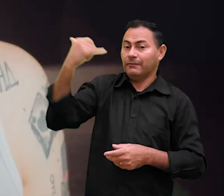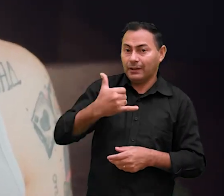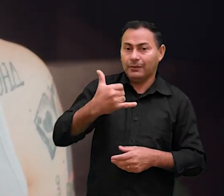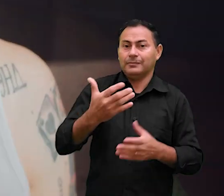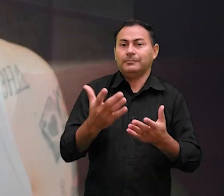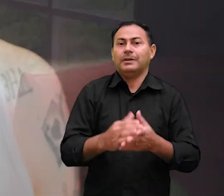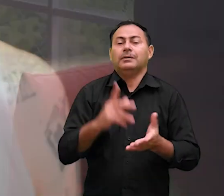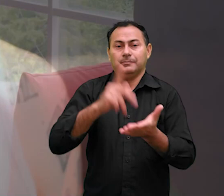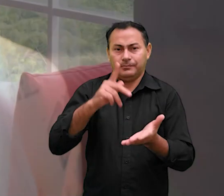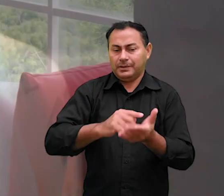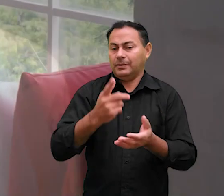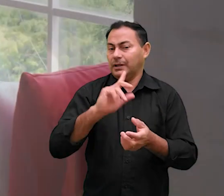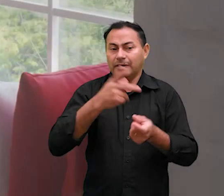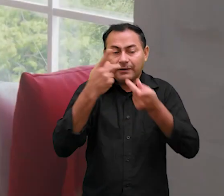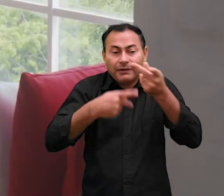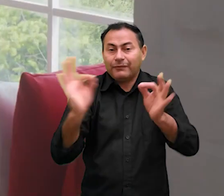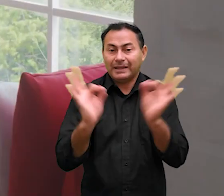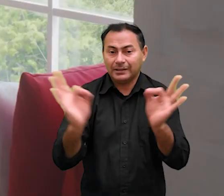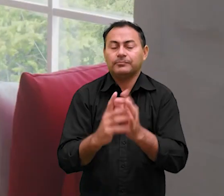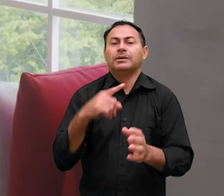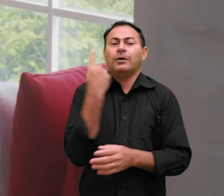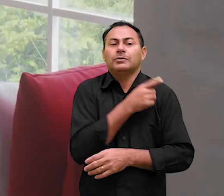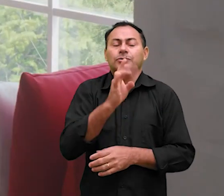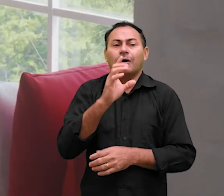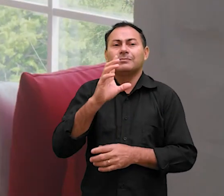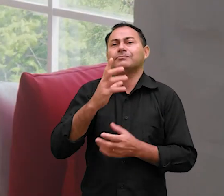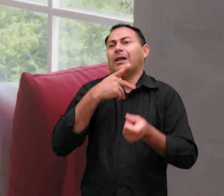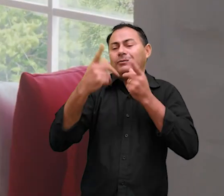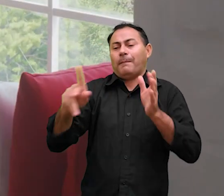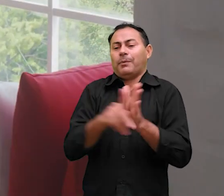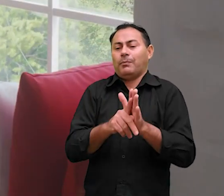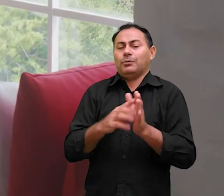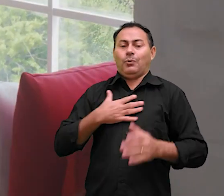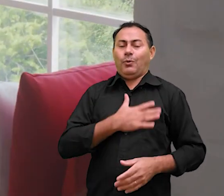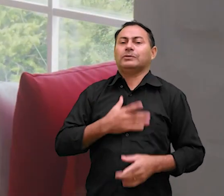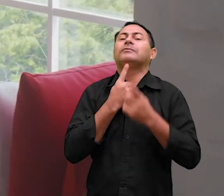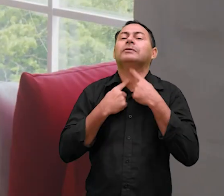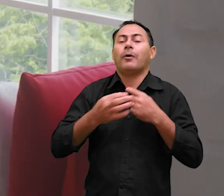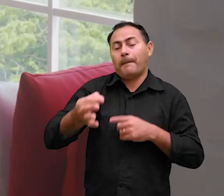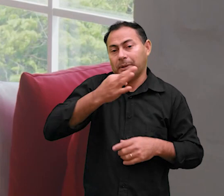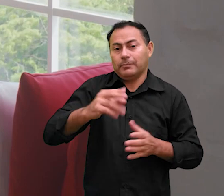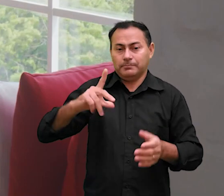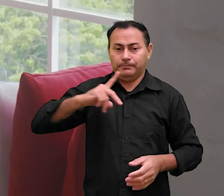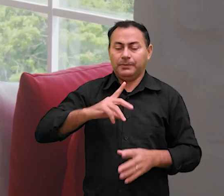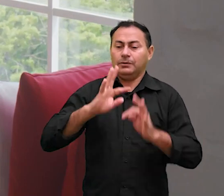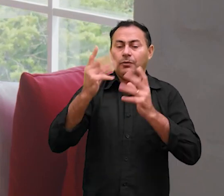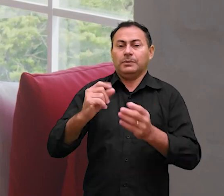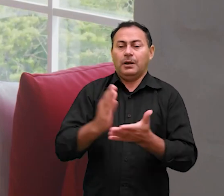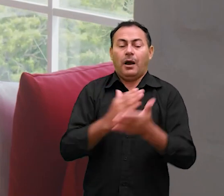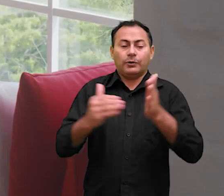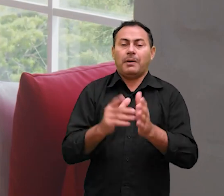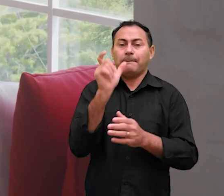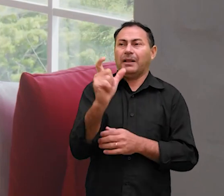me disse, Ele realmente não disse foi nada. Estamos apenas endeusando o nosso próprio gosto ou opinião pessoal. Estamos tomando